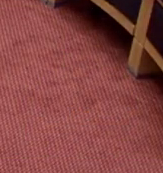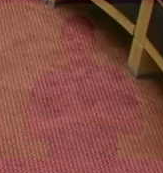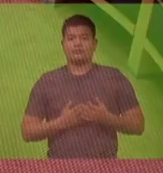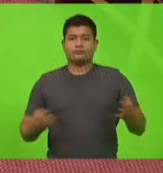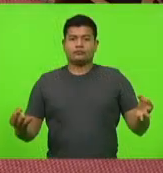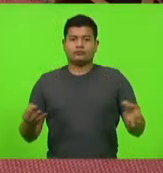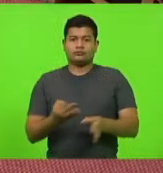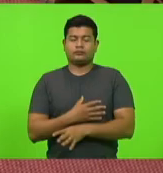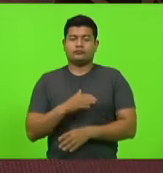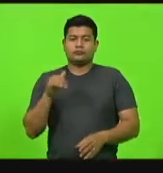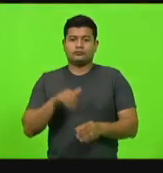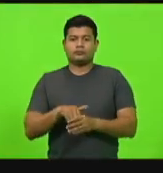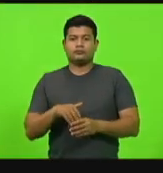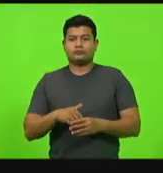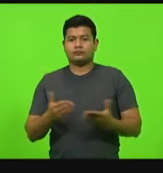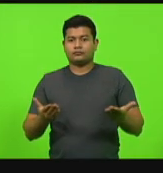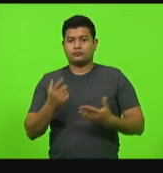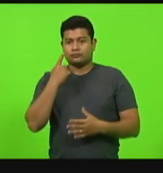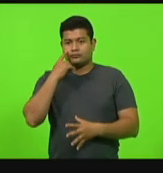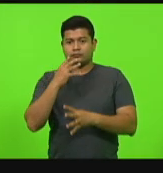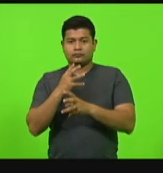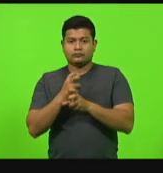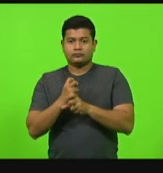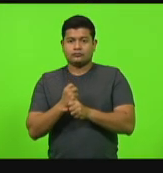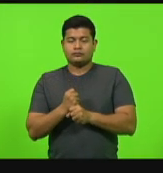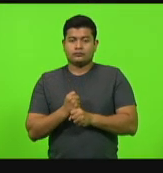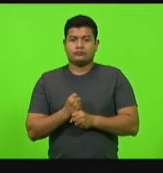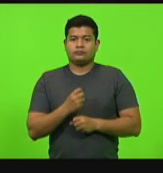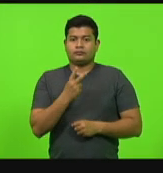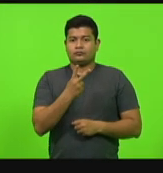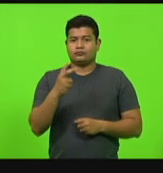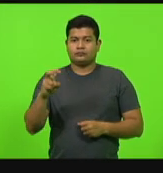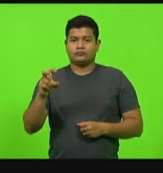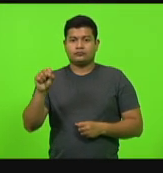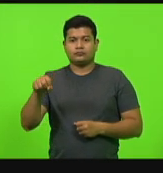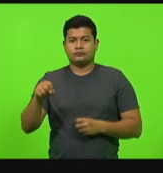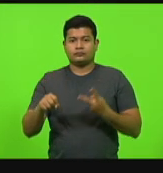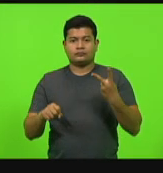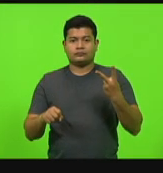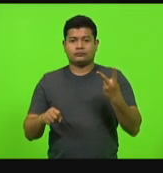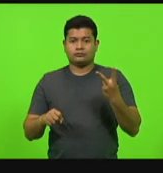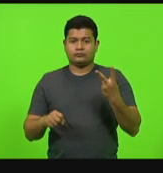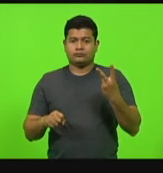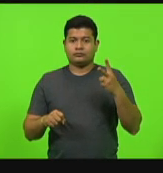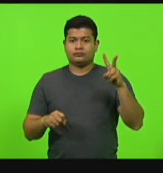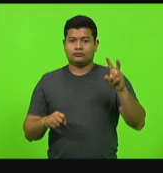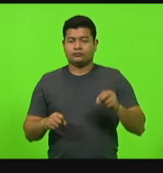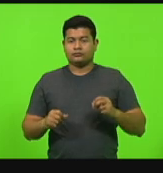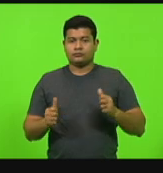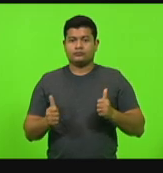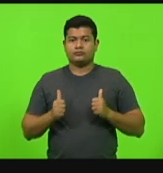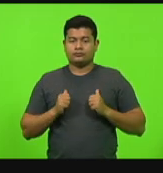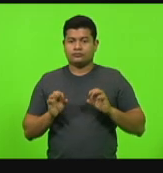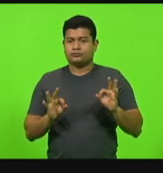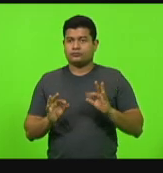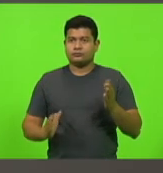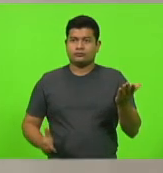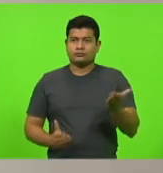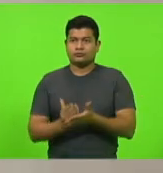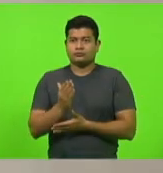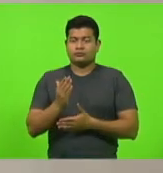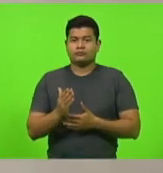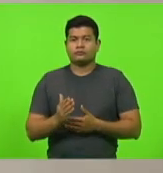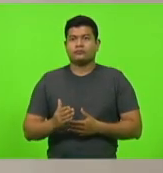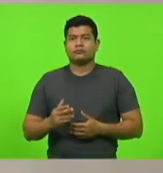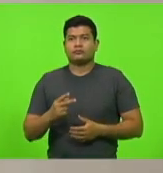Encerrada a votação, colho o resultado. 25 votos sim, 2 votos não. Está aprovado em segundo turno. Esta